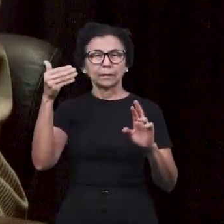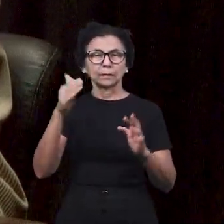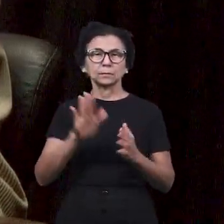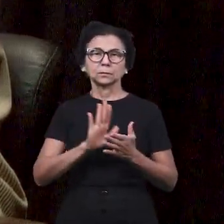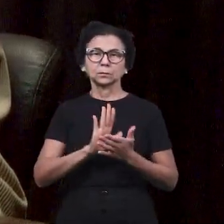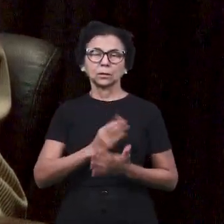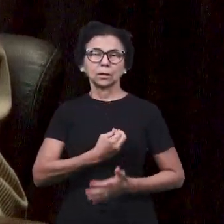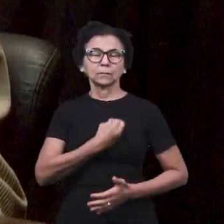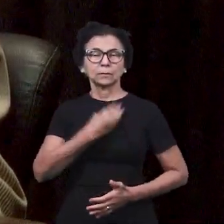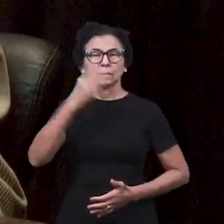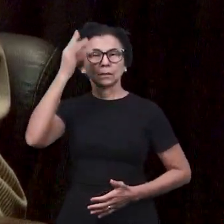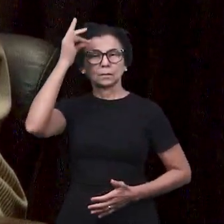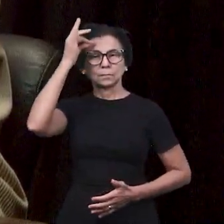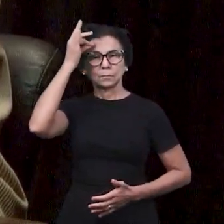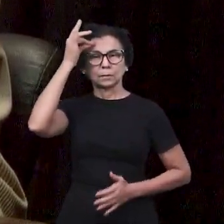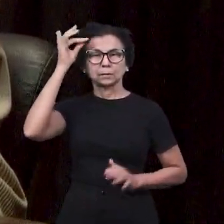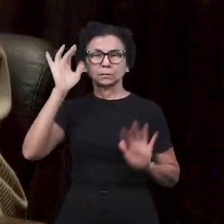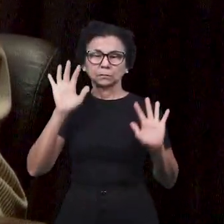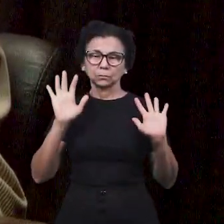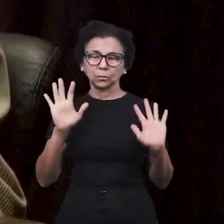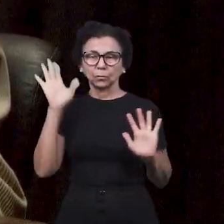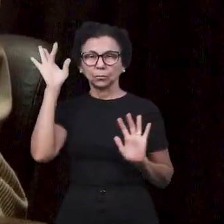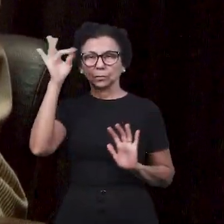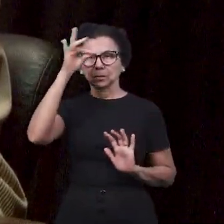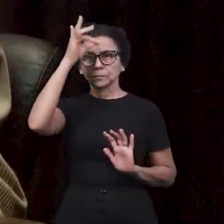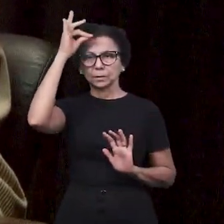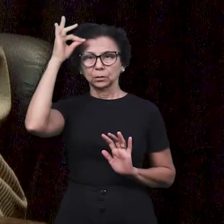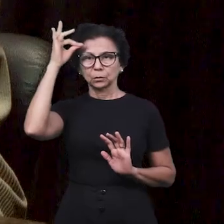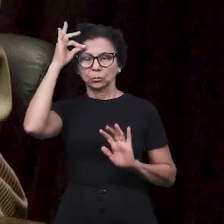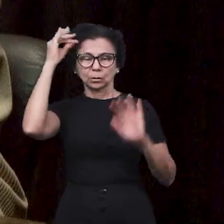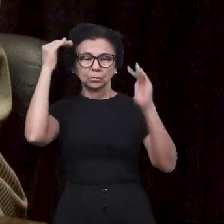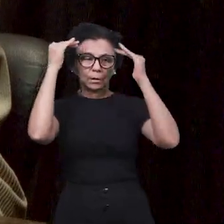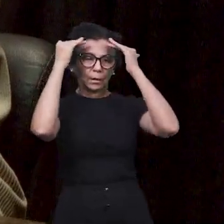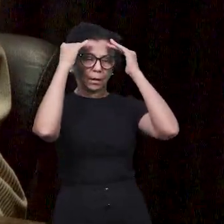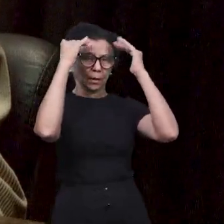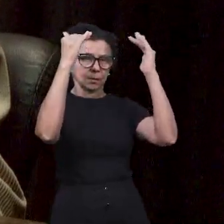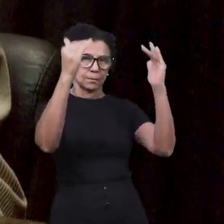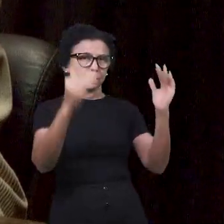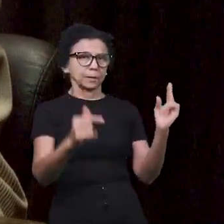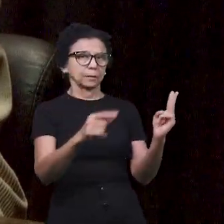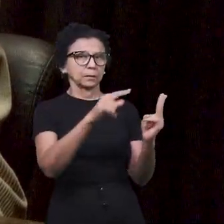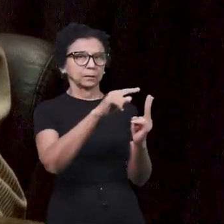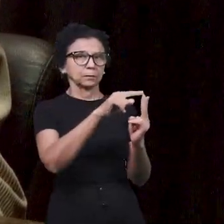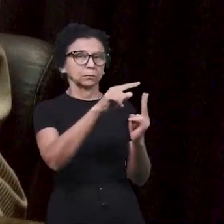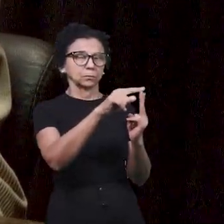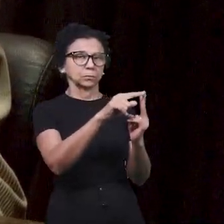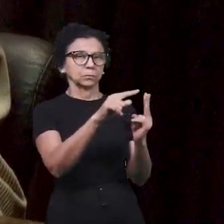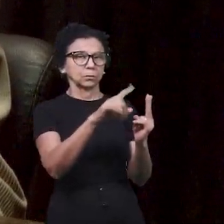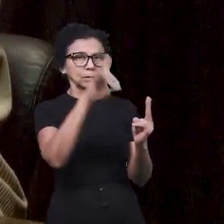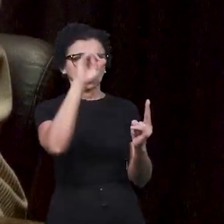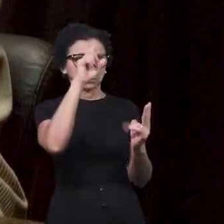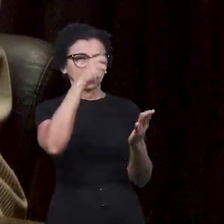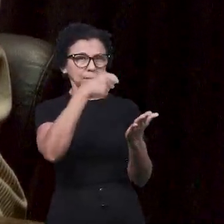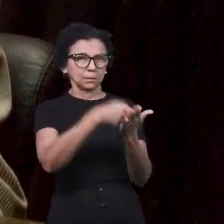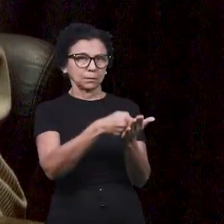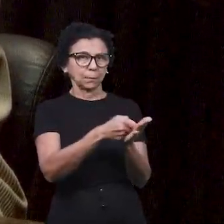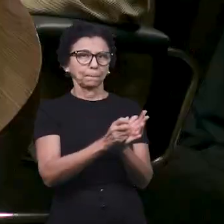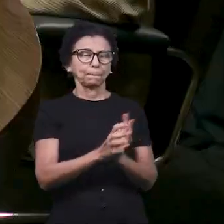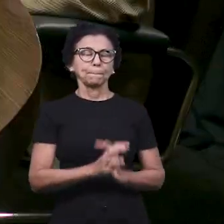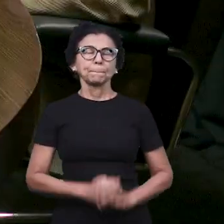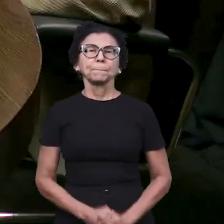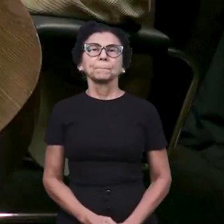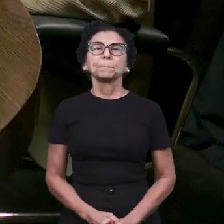Santo, ele respeita ali o casal, aqueles jovens que estão ali